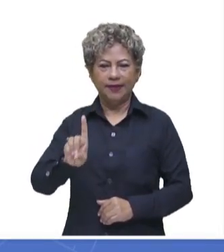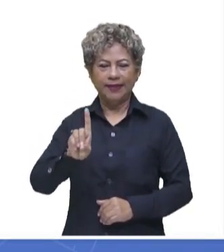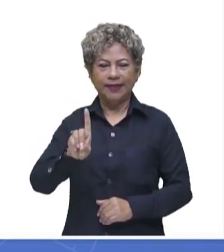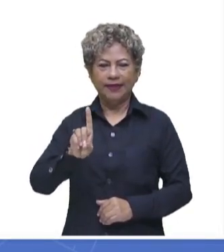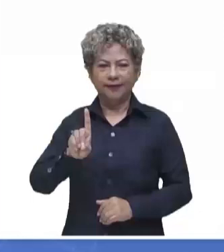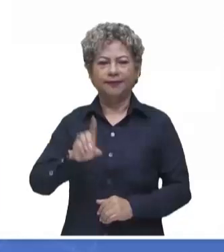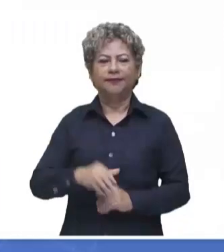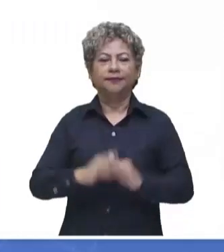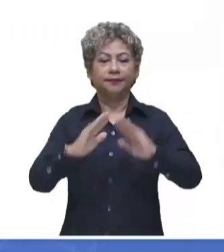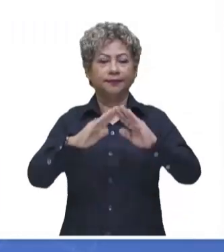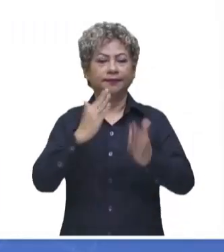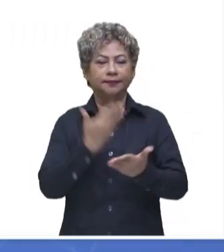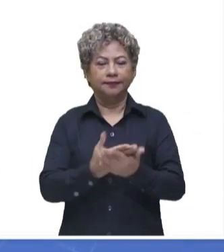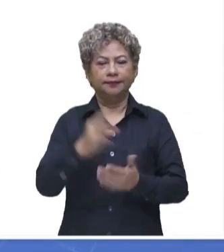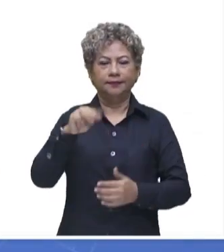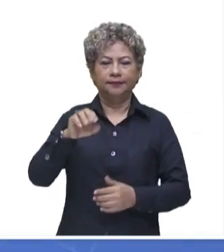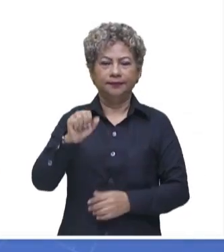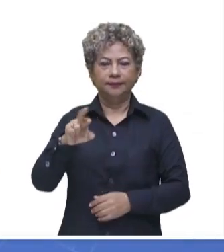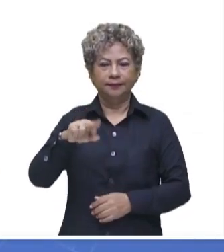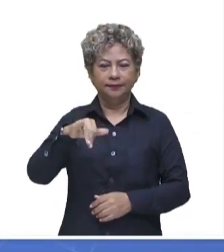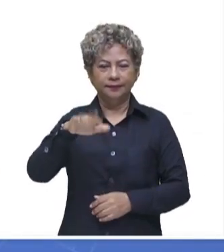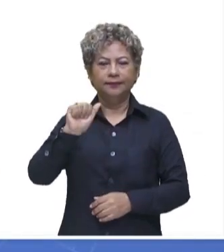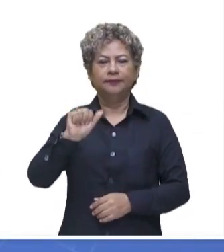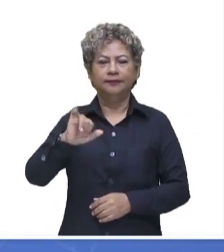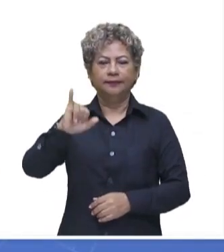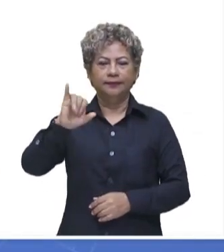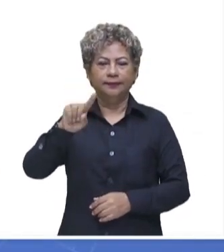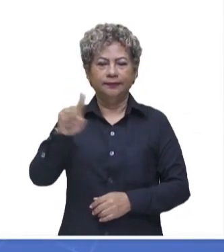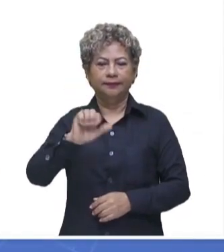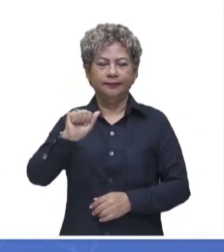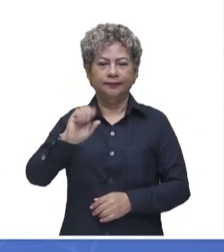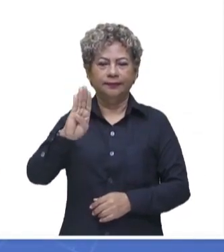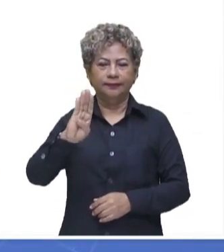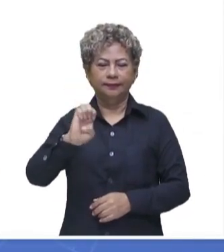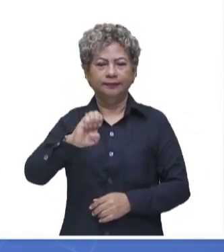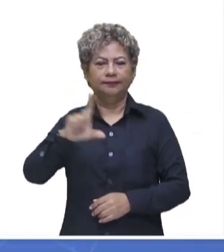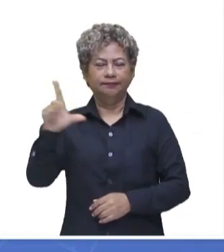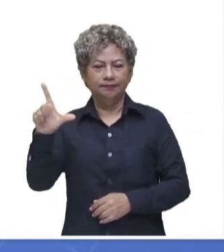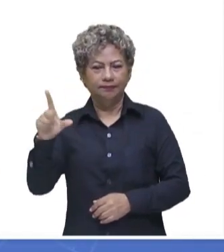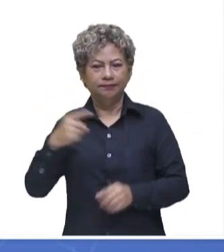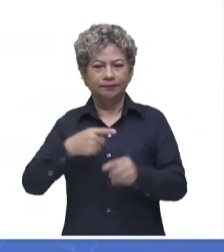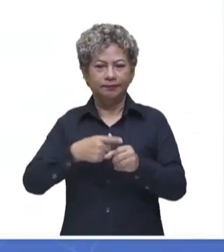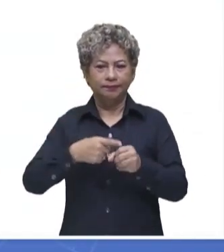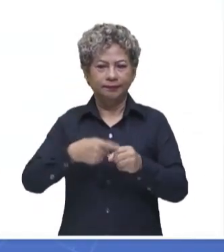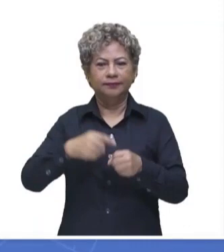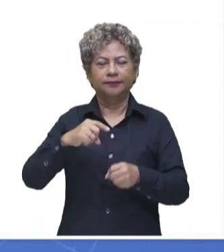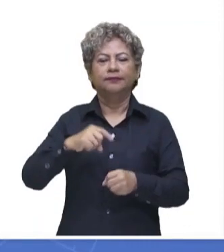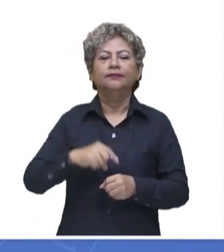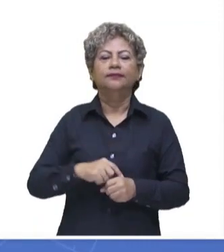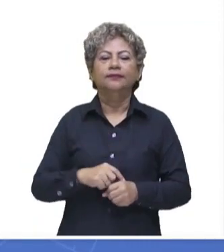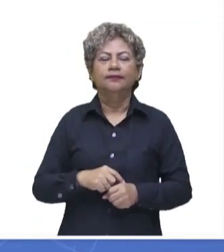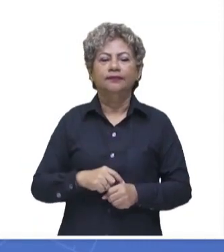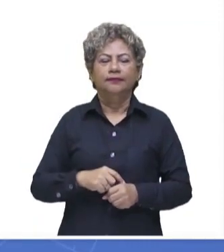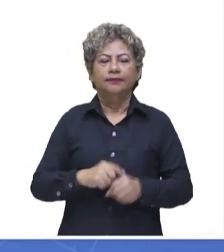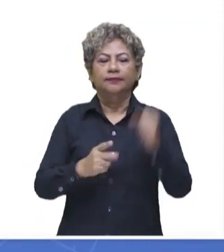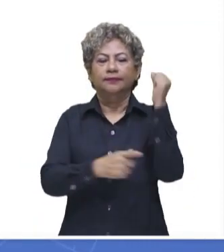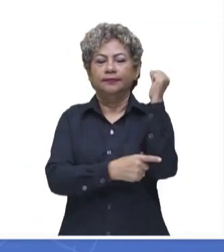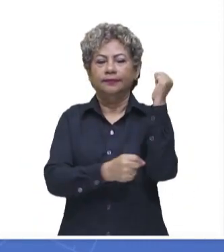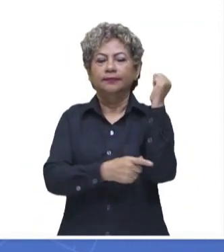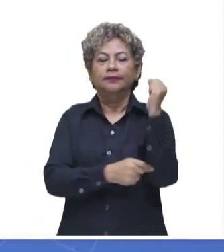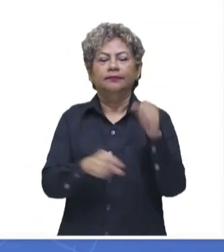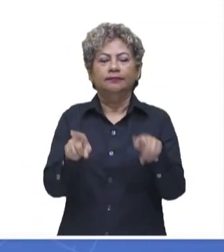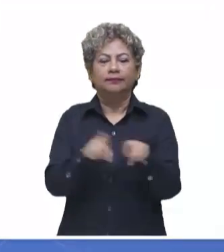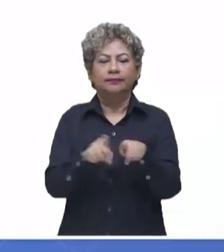Ela é da escola Maria Isabel, lá de Iranduba. Obrigado pela participação. Temos mais participação aí, ó. Olha só, o